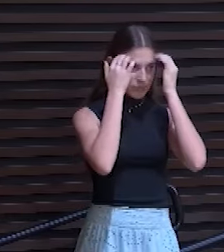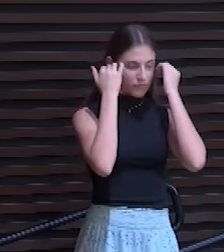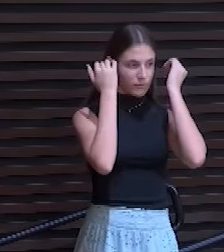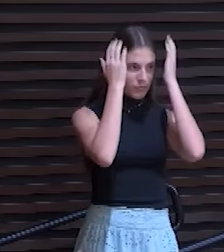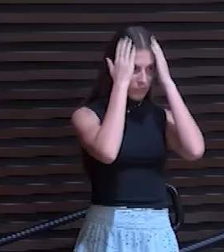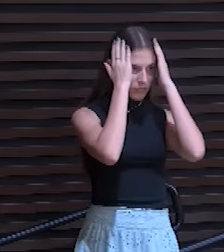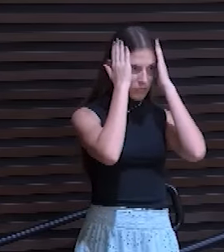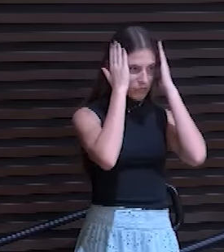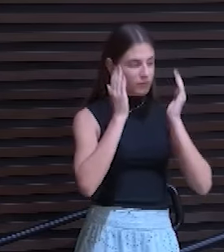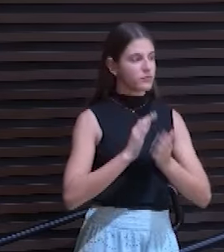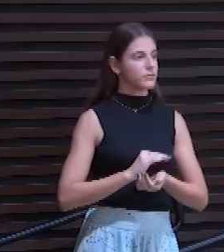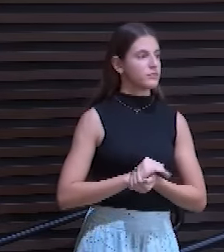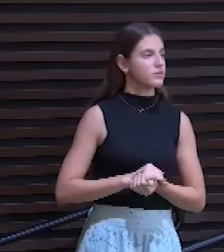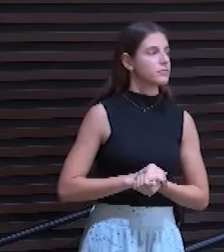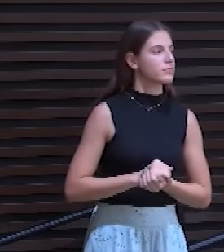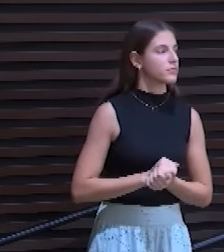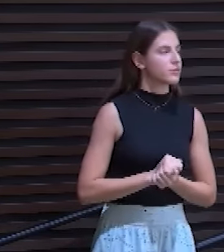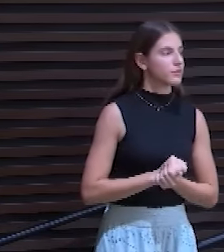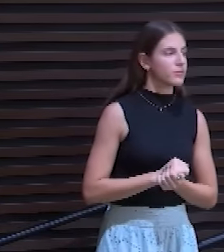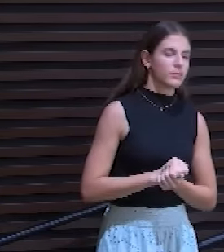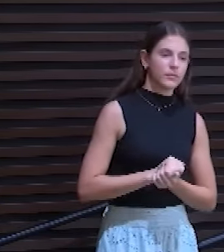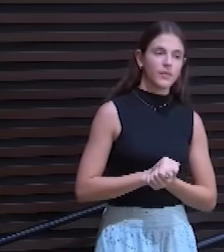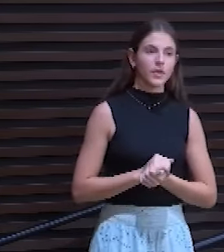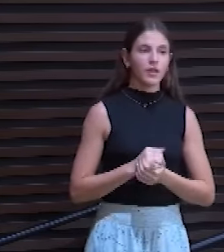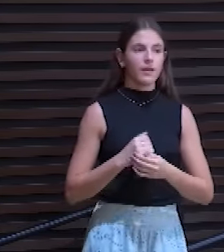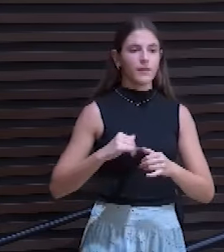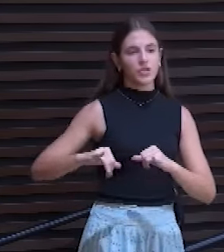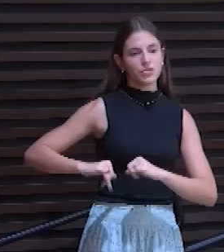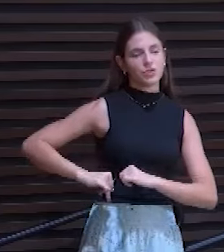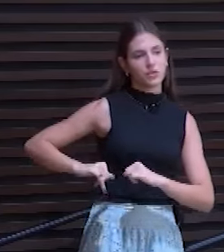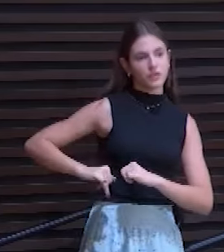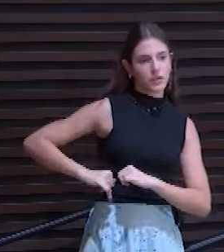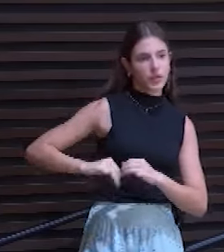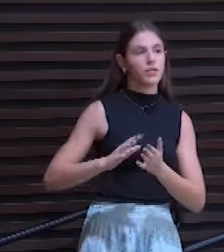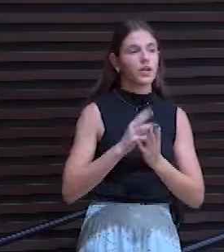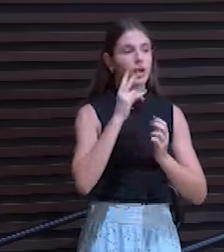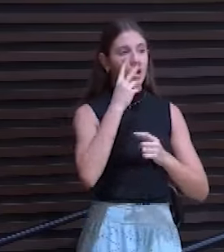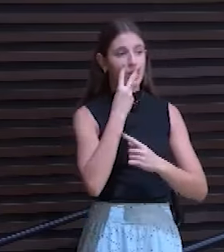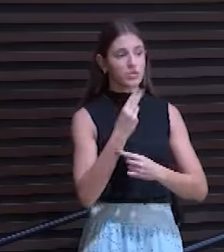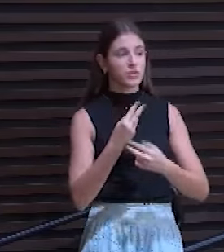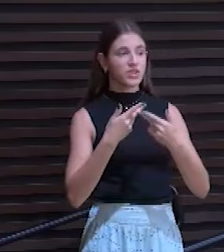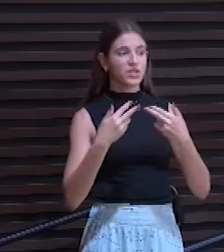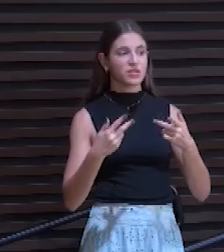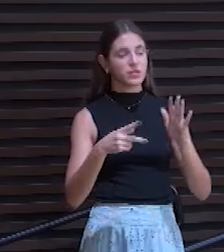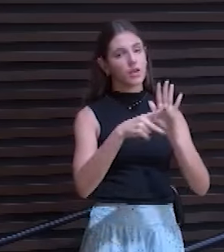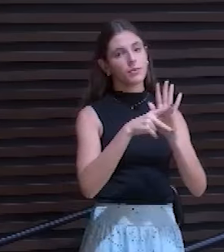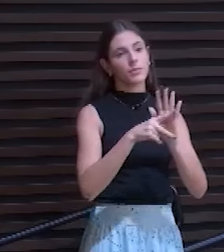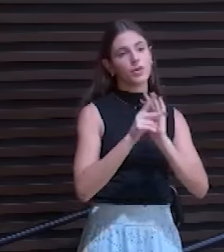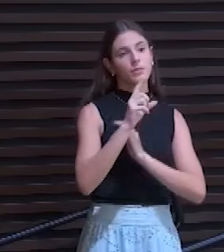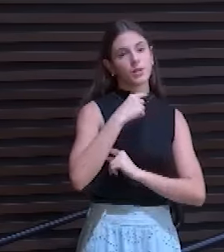filho é seu, que o negócio é seu, e vai ficar sofrendo. O comércio é seu, a casa é sua, o carro é seu.